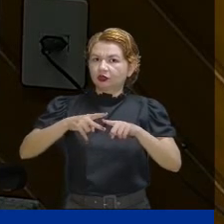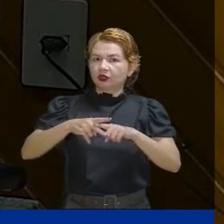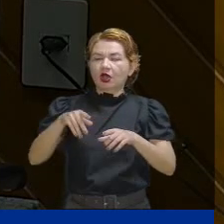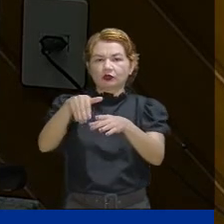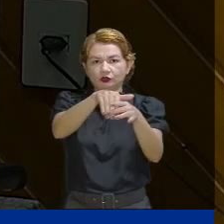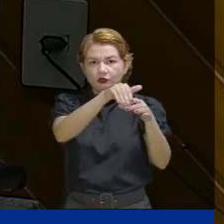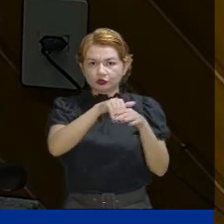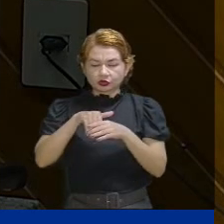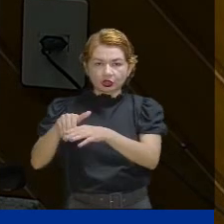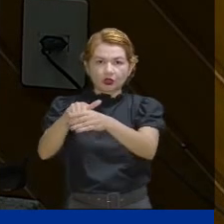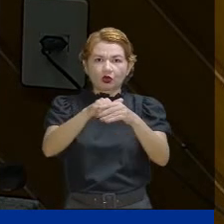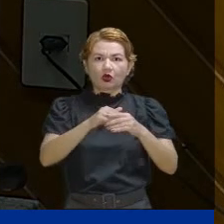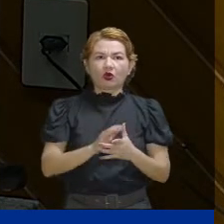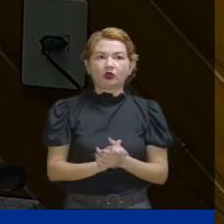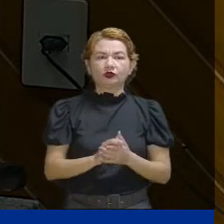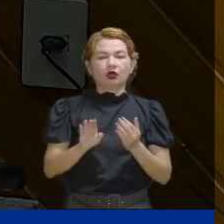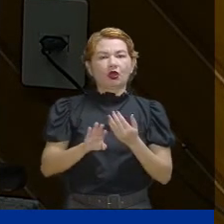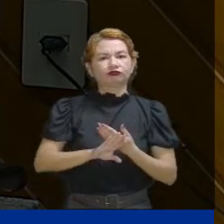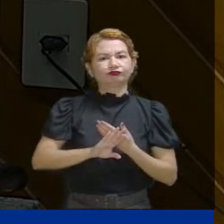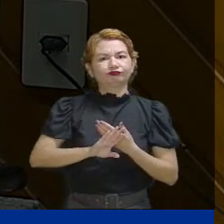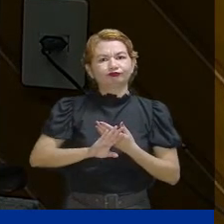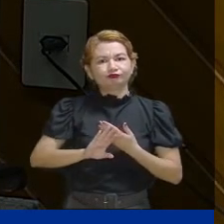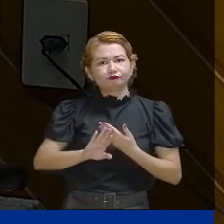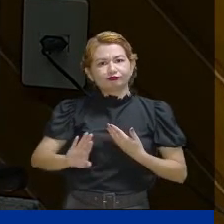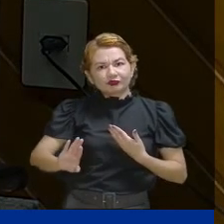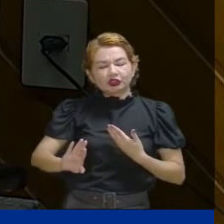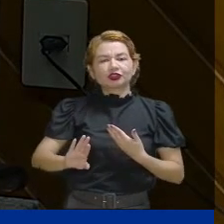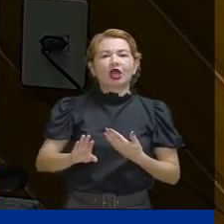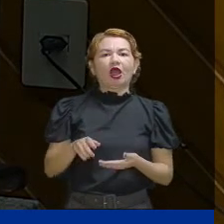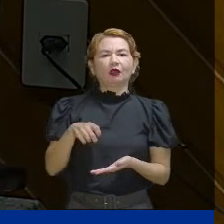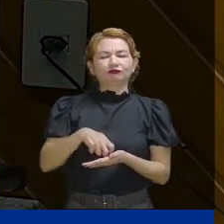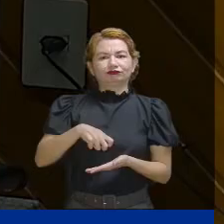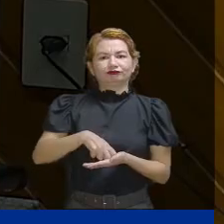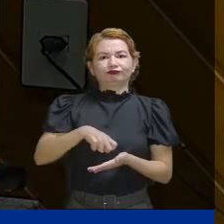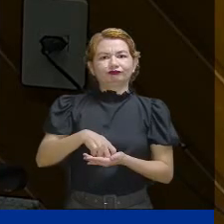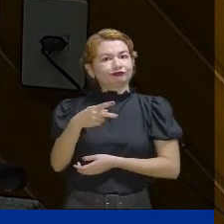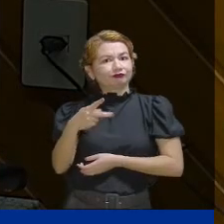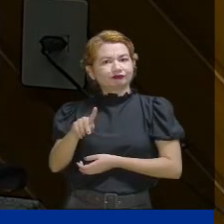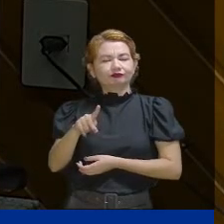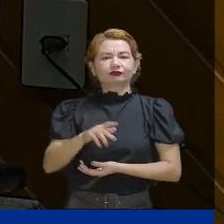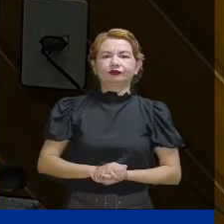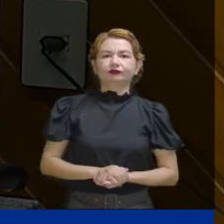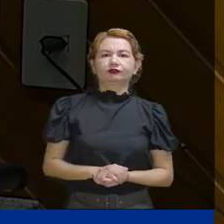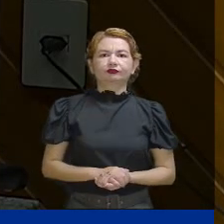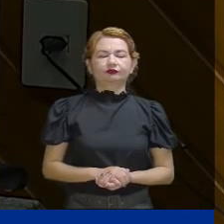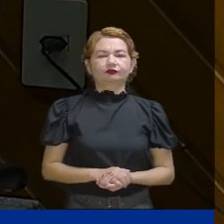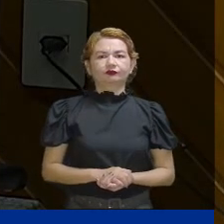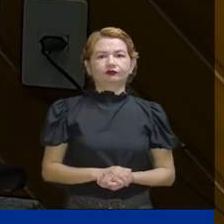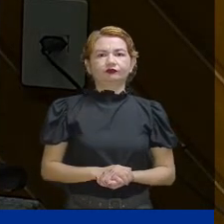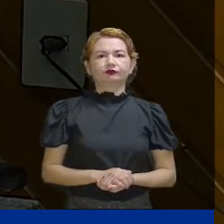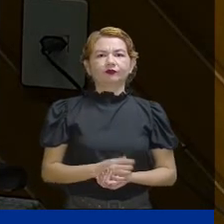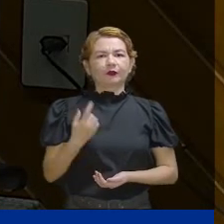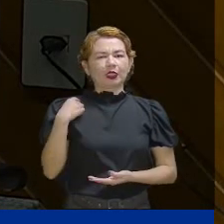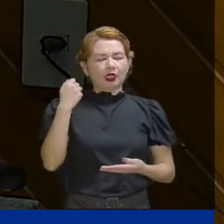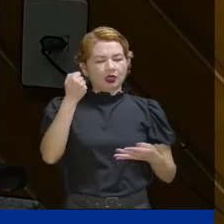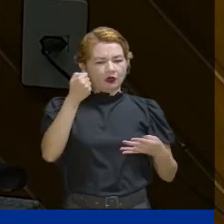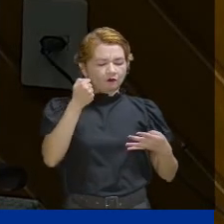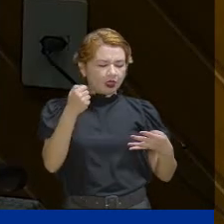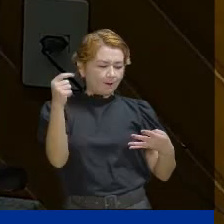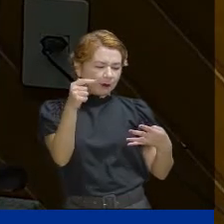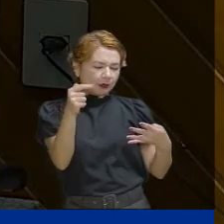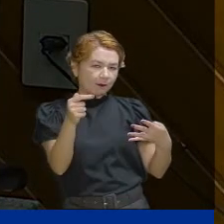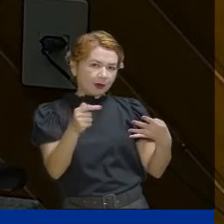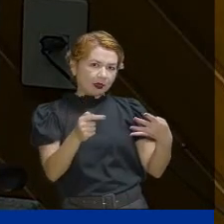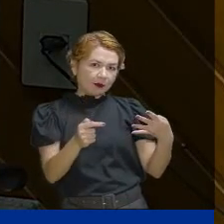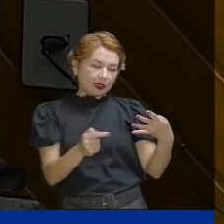os acórdãos e afastar sua condenação. Eu vou analisar o ponto a ponto apresentado